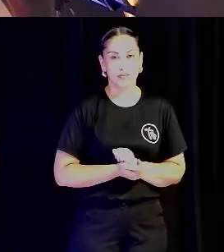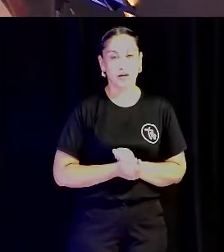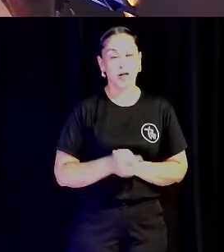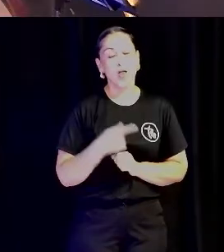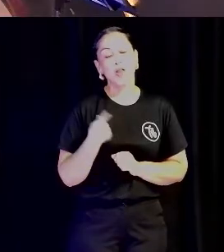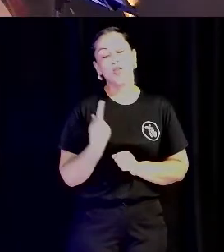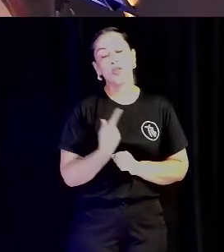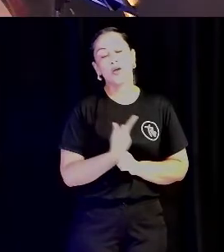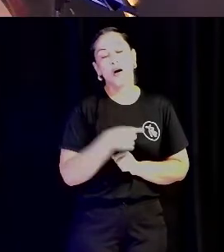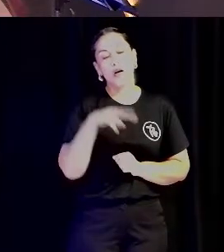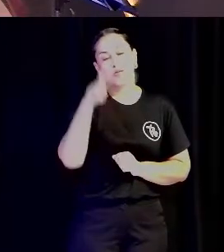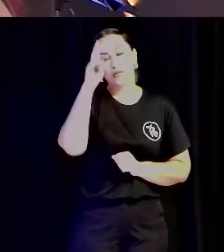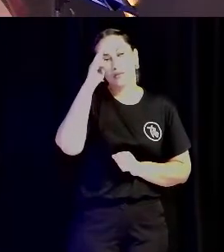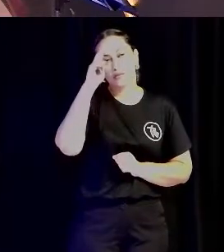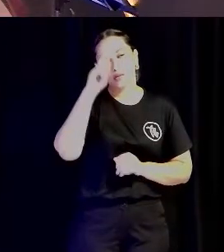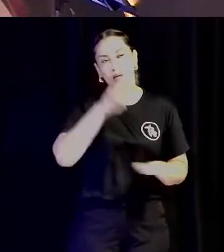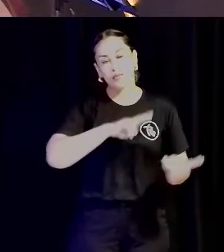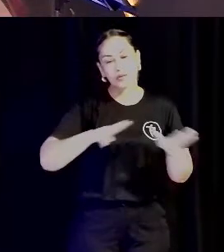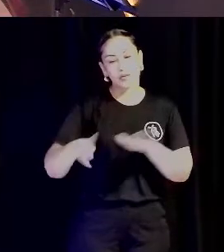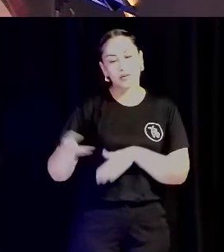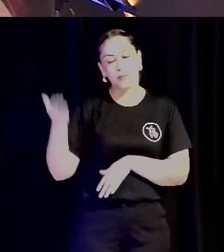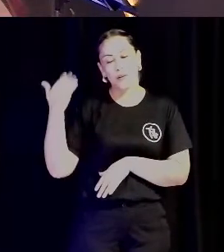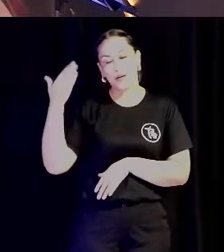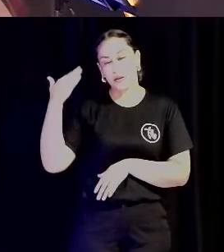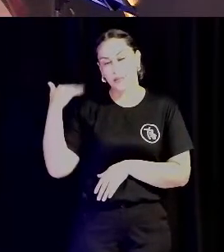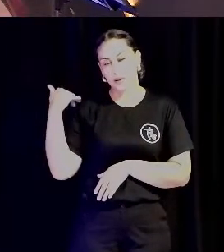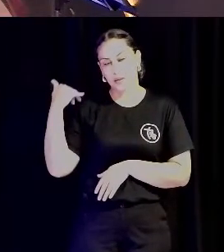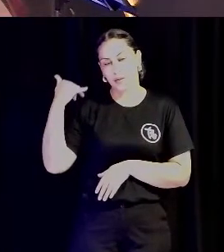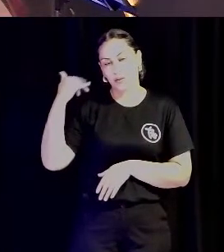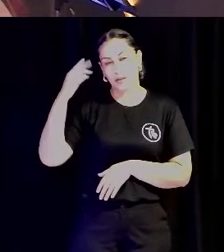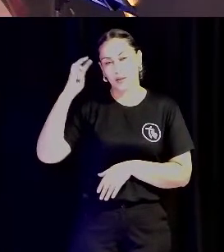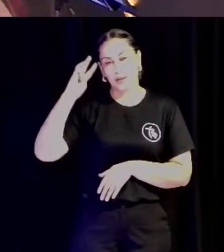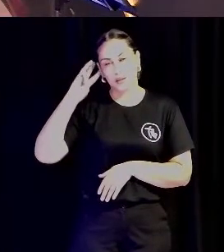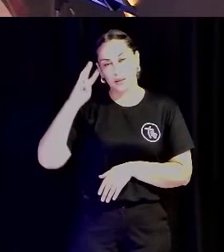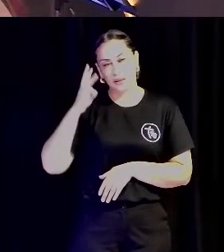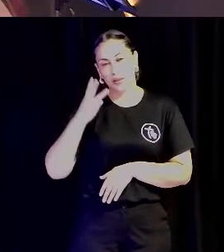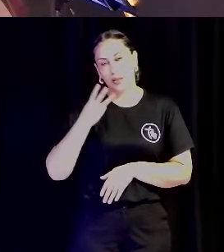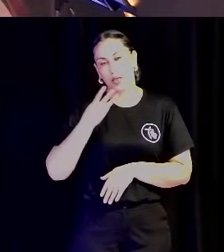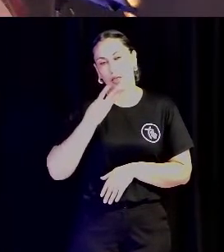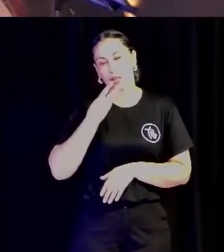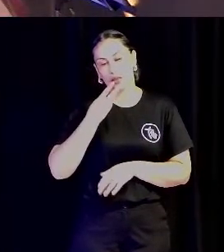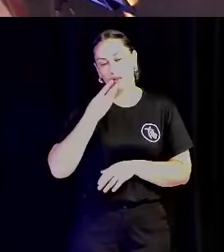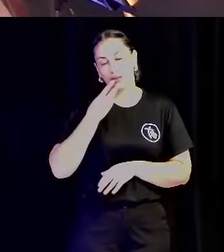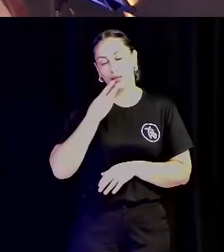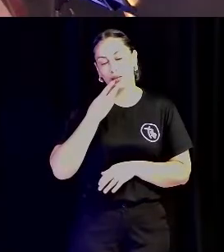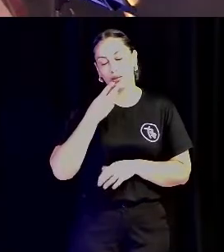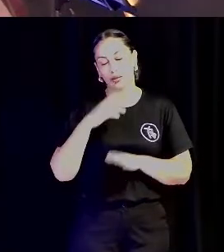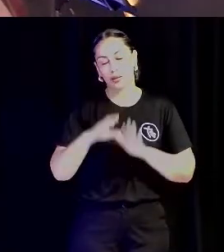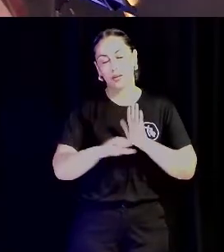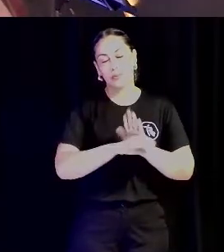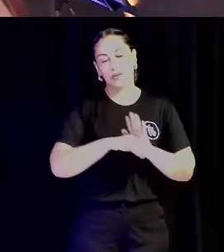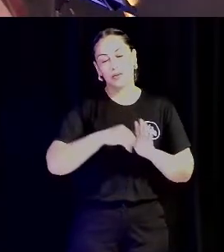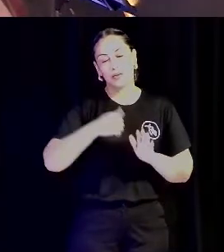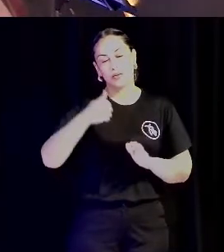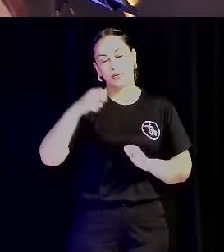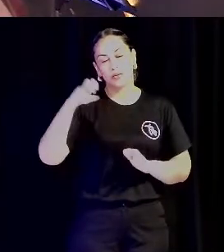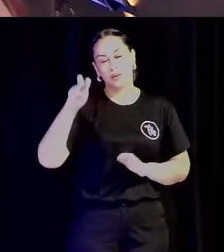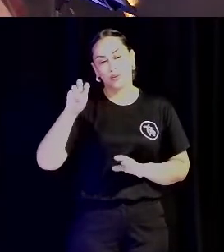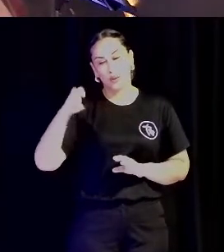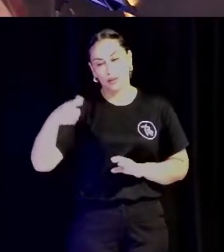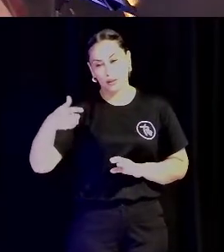Nós lemos na semana passada Isaías, no capítulo 53, e o verso 3 vai falar sobre